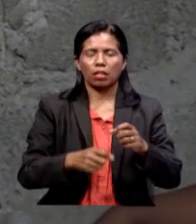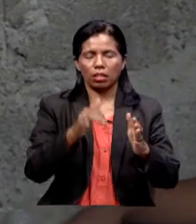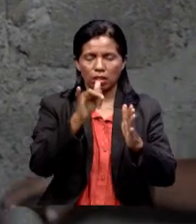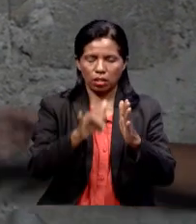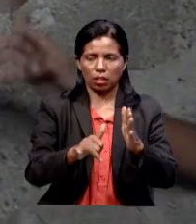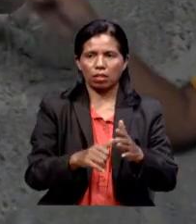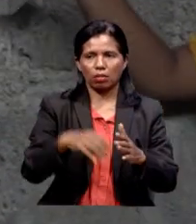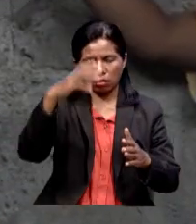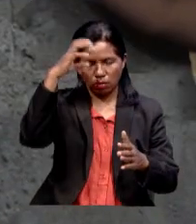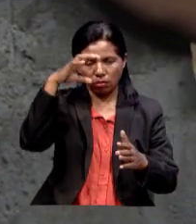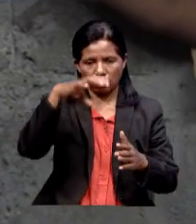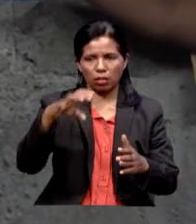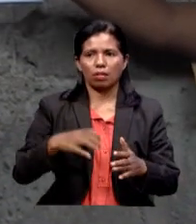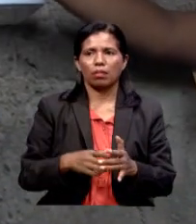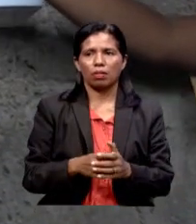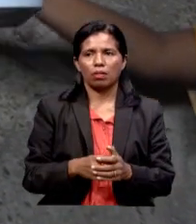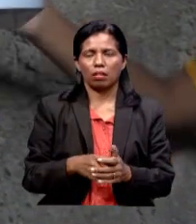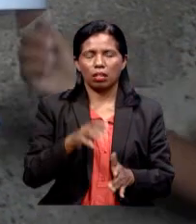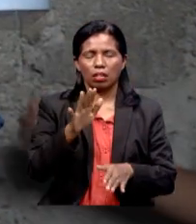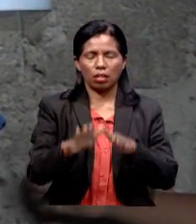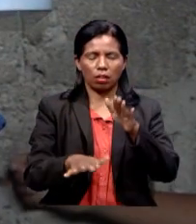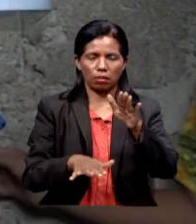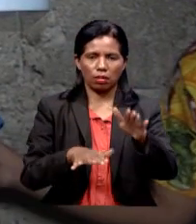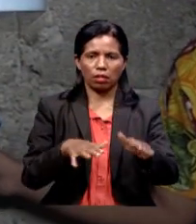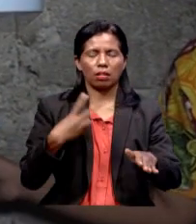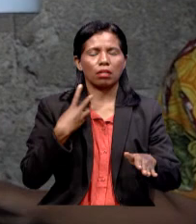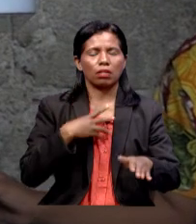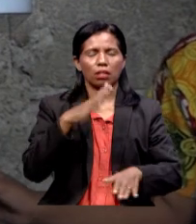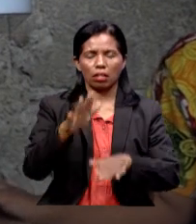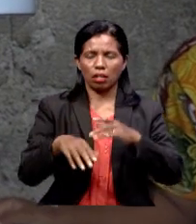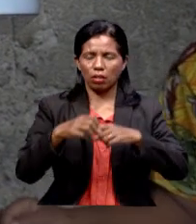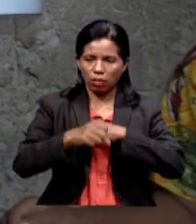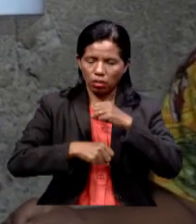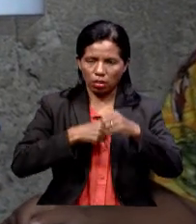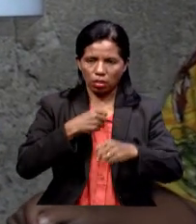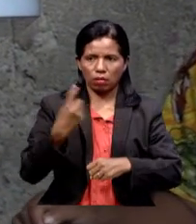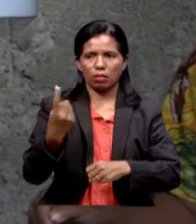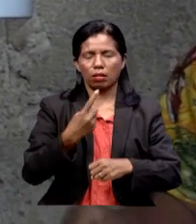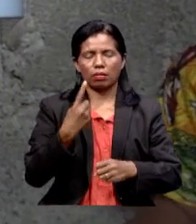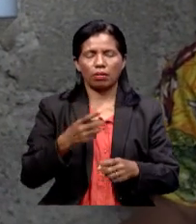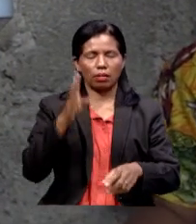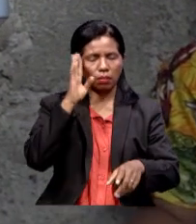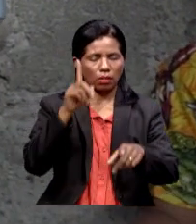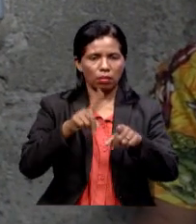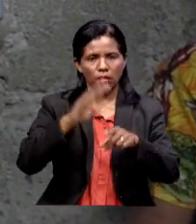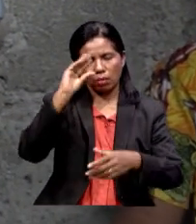enemos urantau, lamos paciência e tala ona terus, nebe maunia o amos